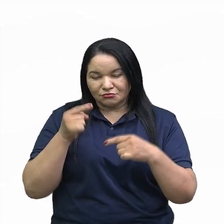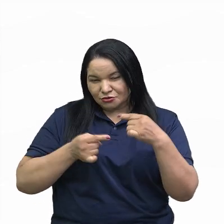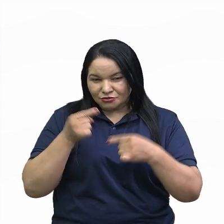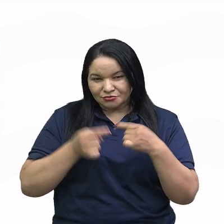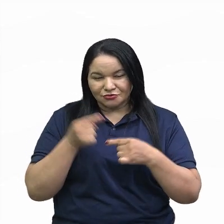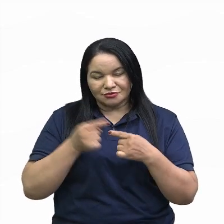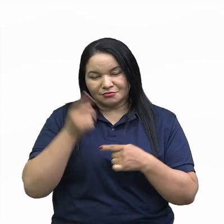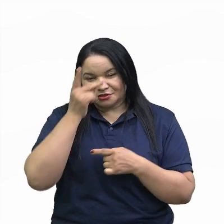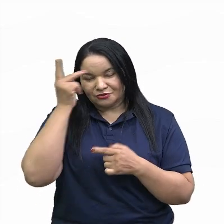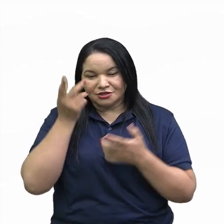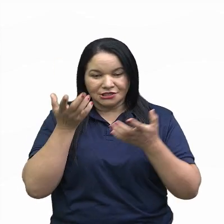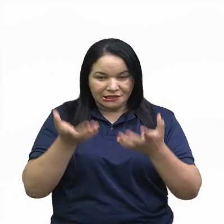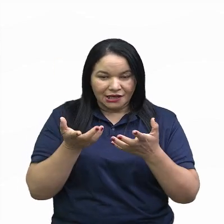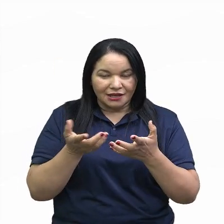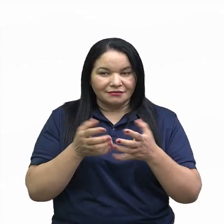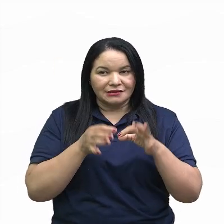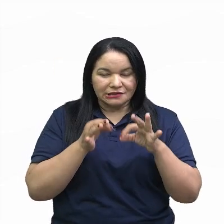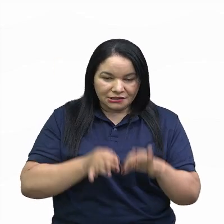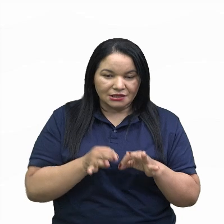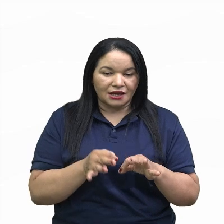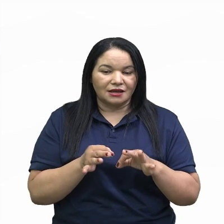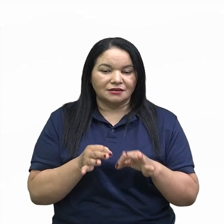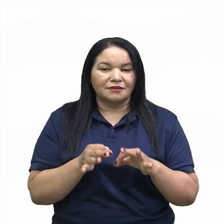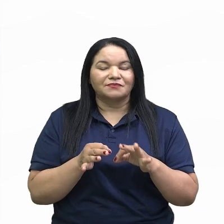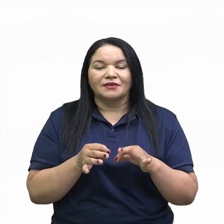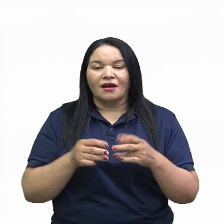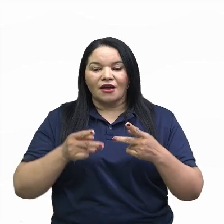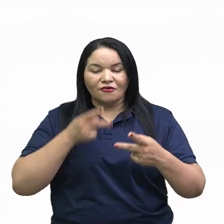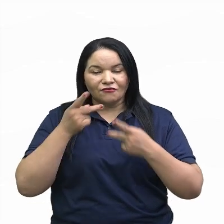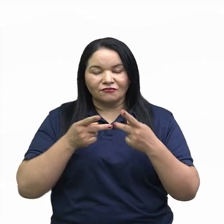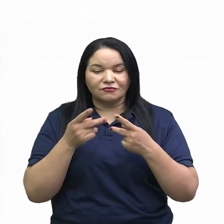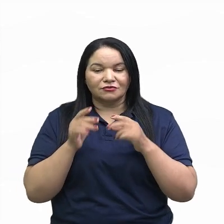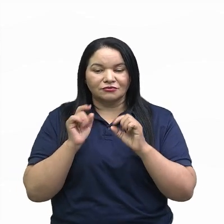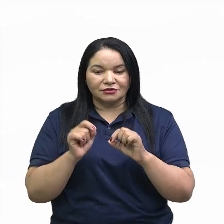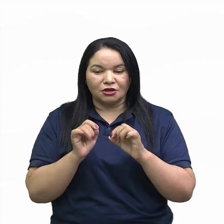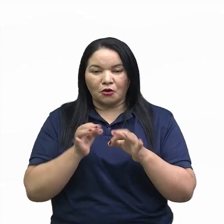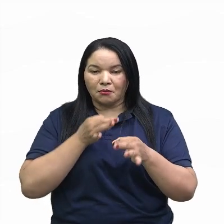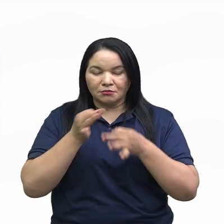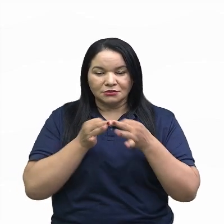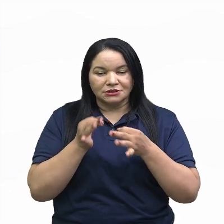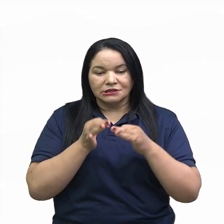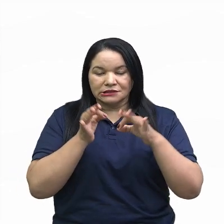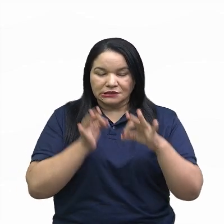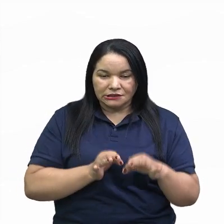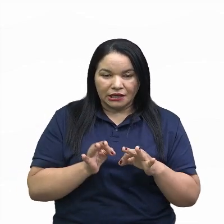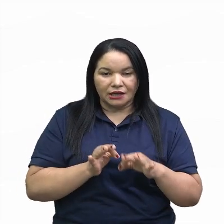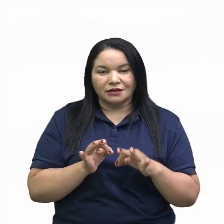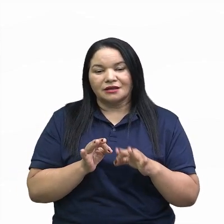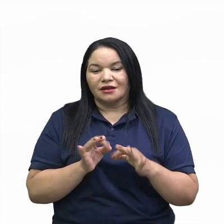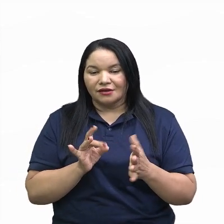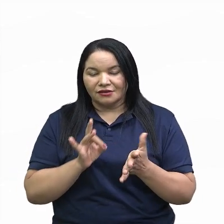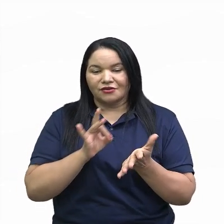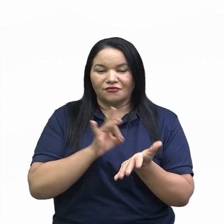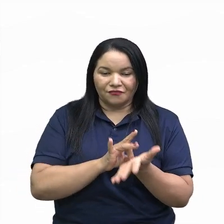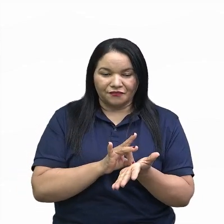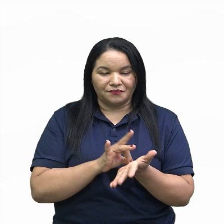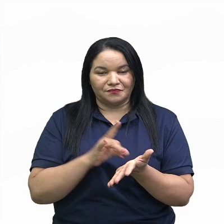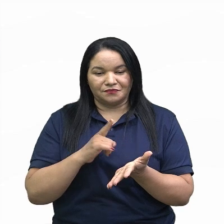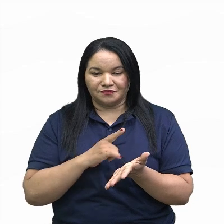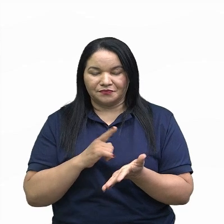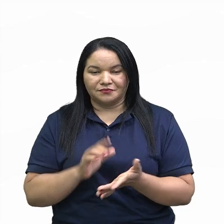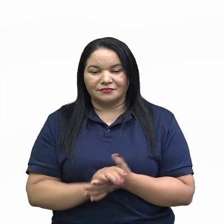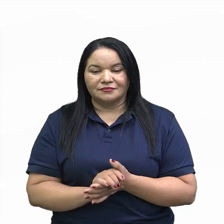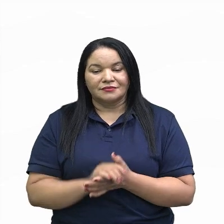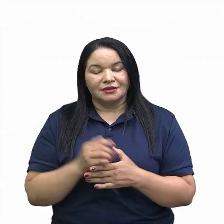estar certas, querem, no caso, se revelar como as que estão certas, as que estão com a verdade. Então, esse é